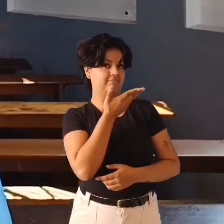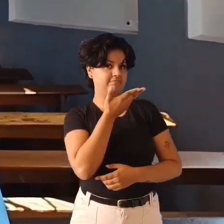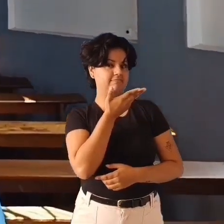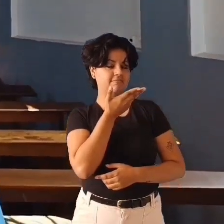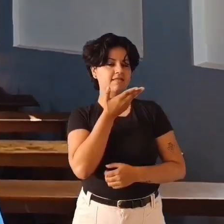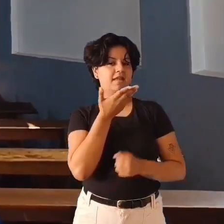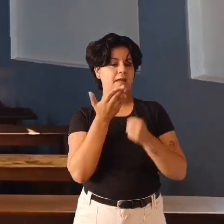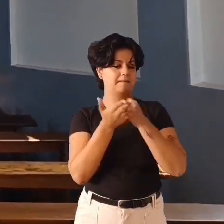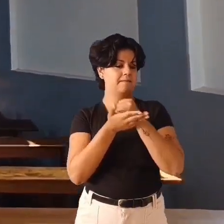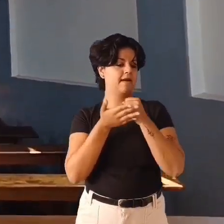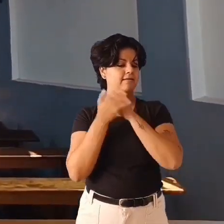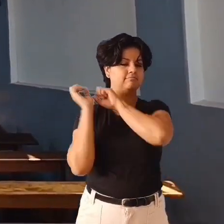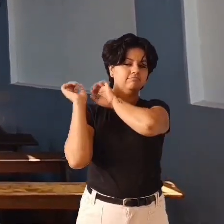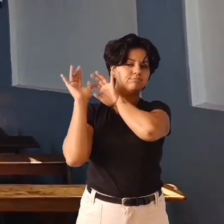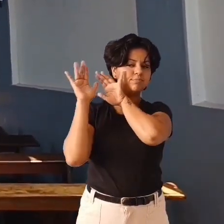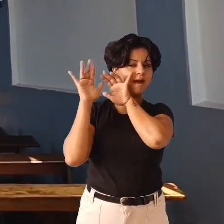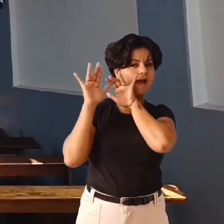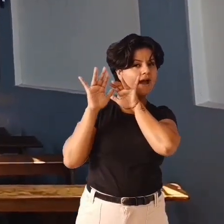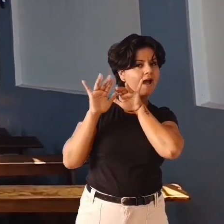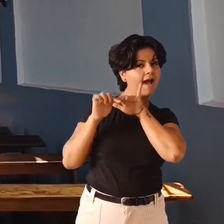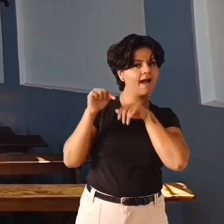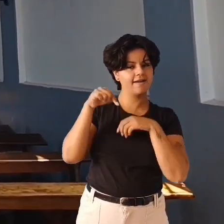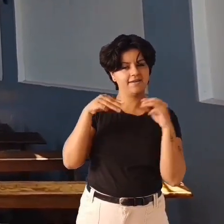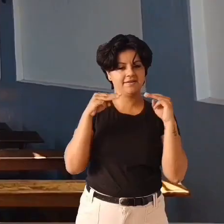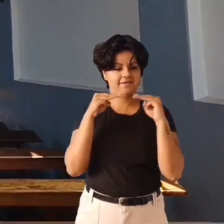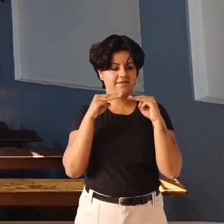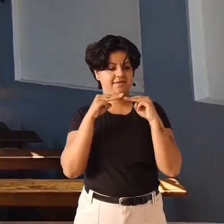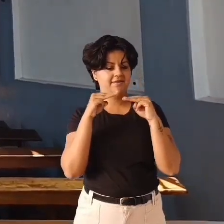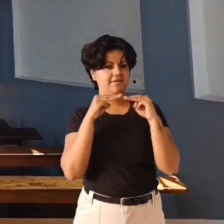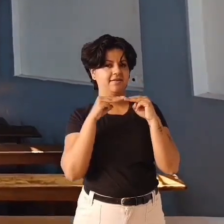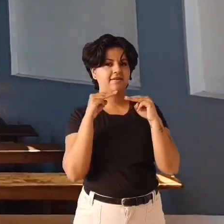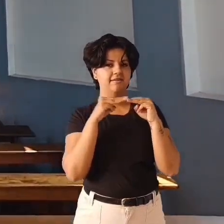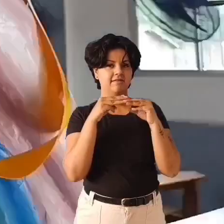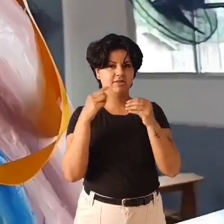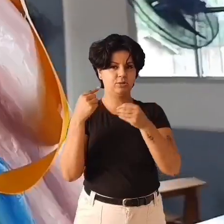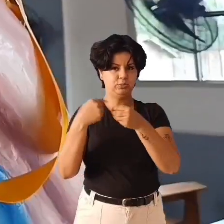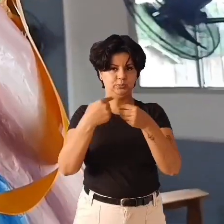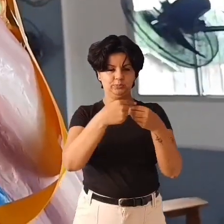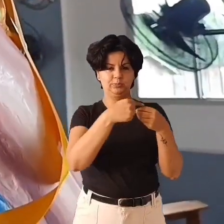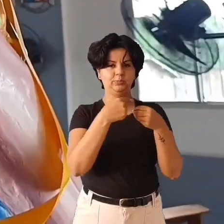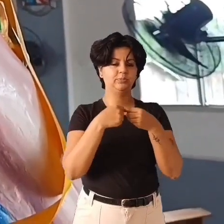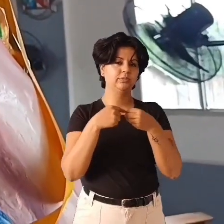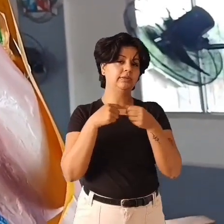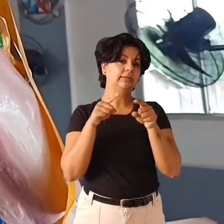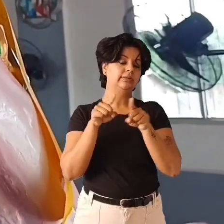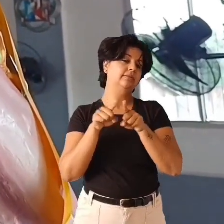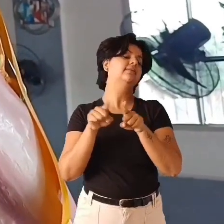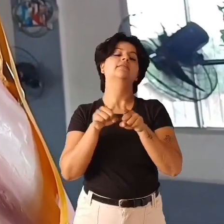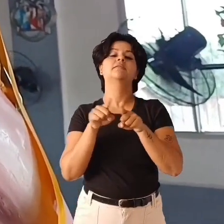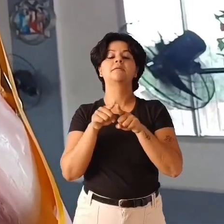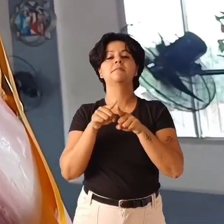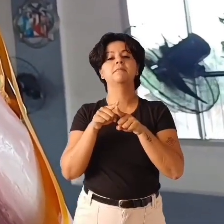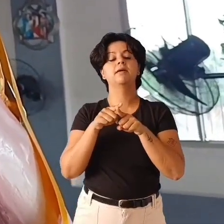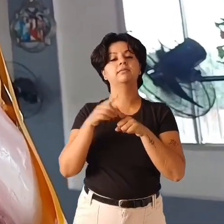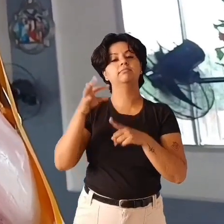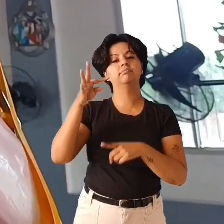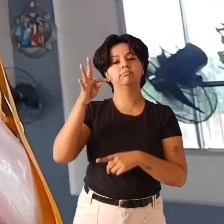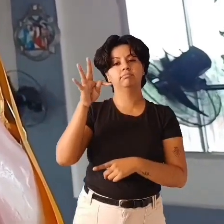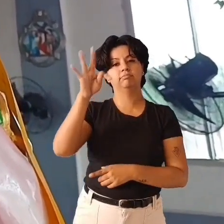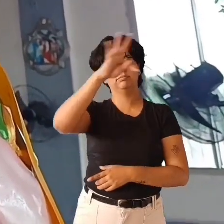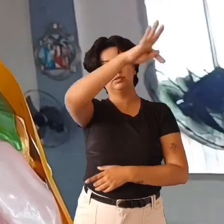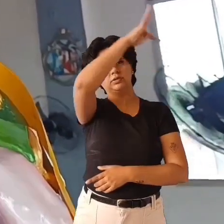padroeira do município, e São Tiago, que retrata uma das maiores